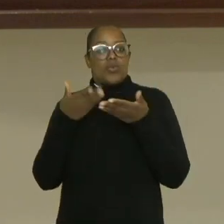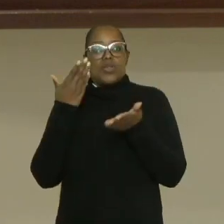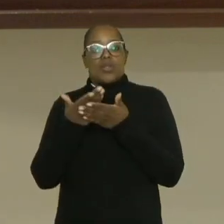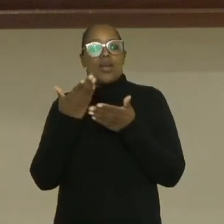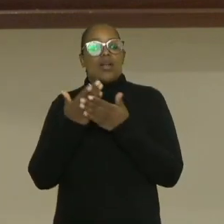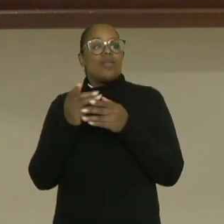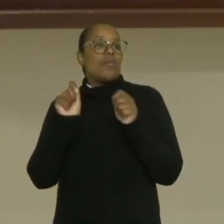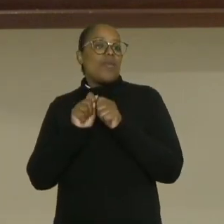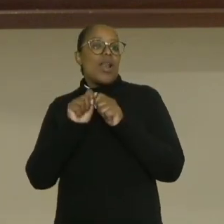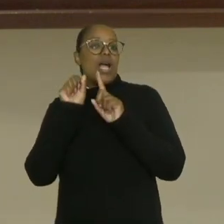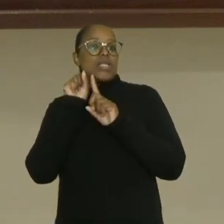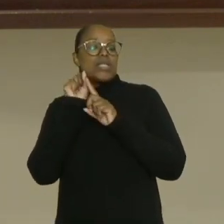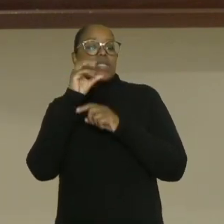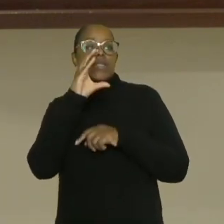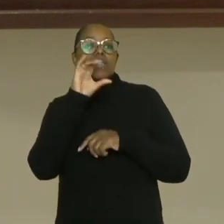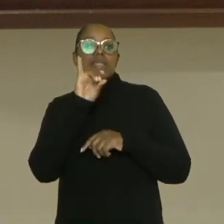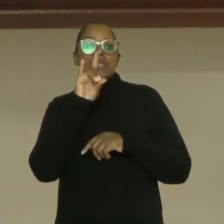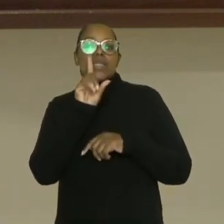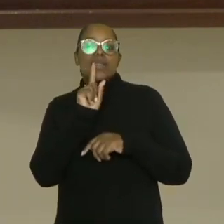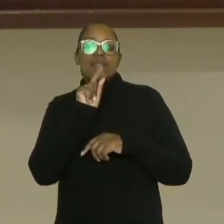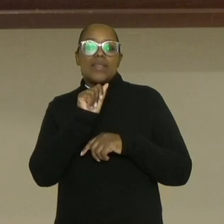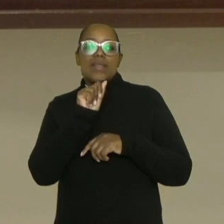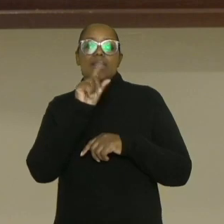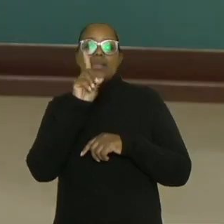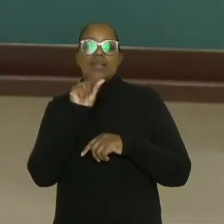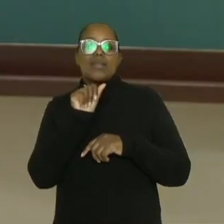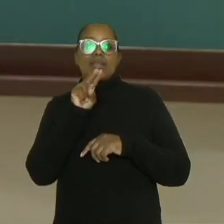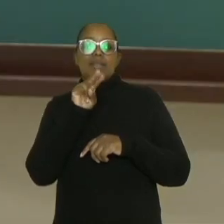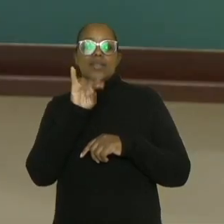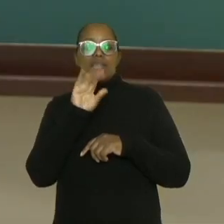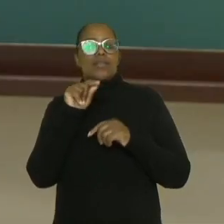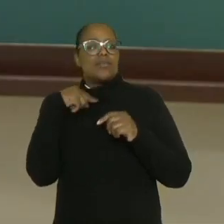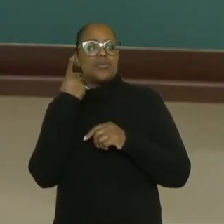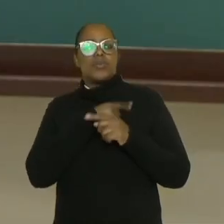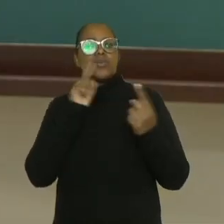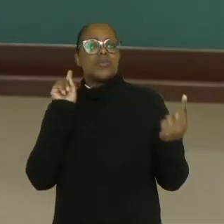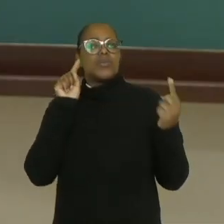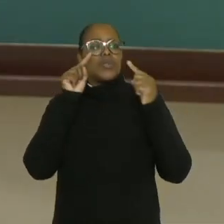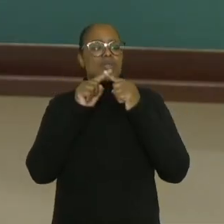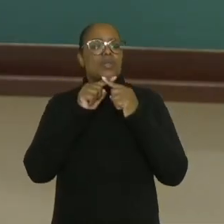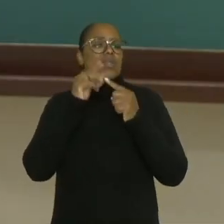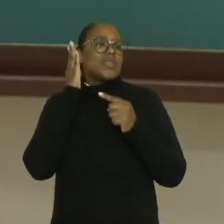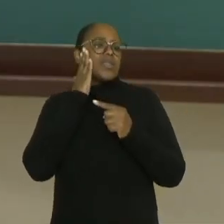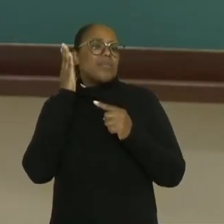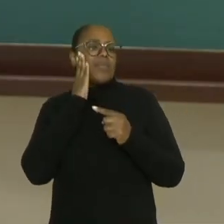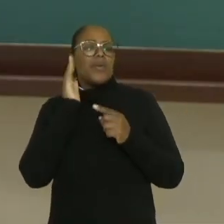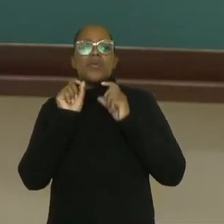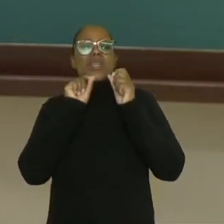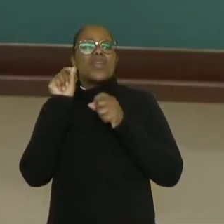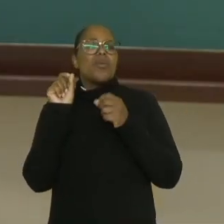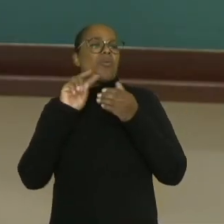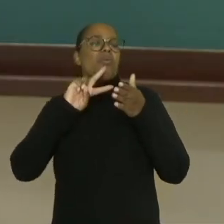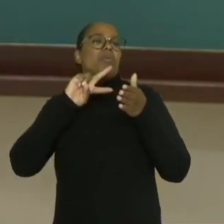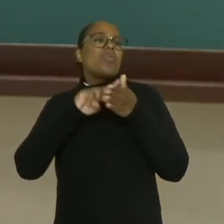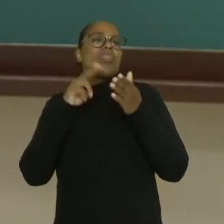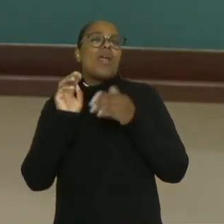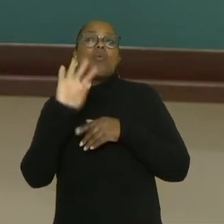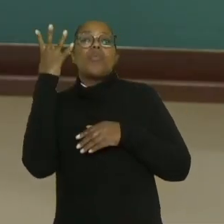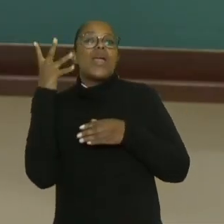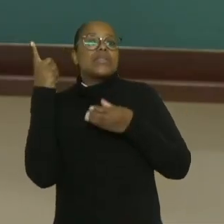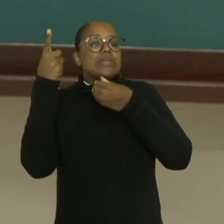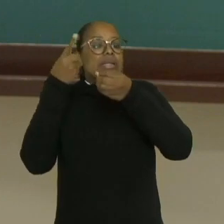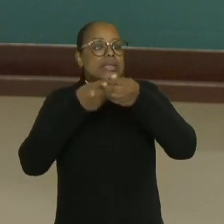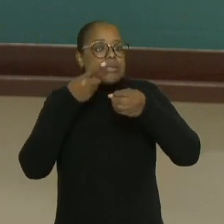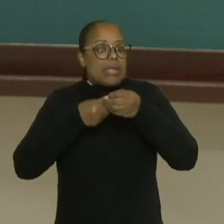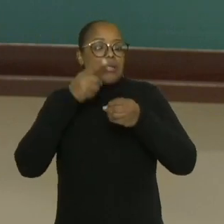cidadania. Então, vamos lá. Nosso objetivo é compreender o conceito de cidadania e o processo histórico em